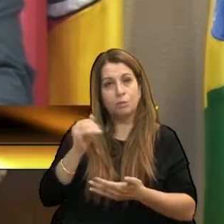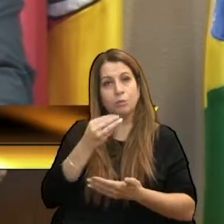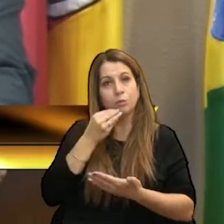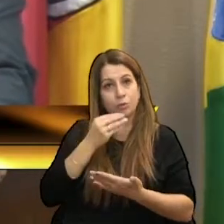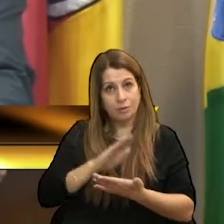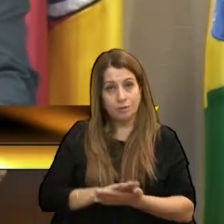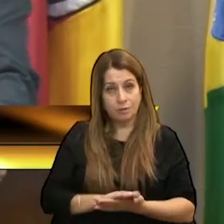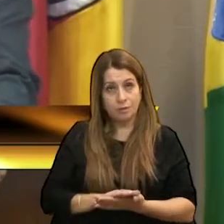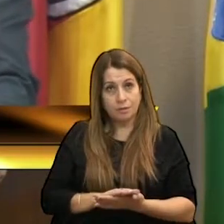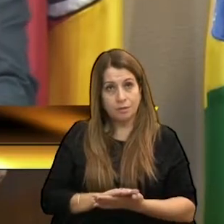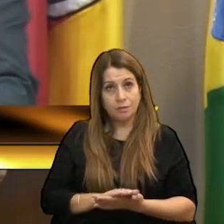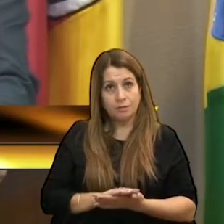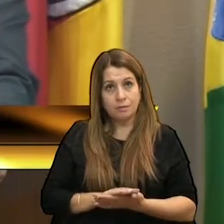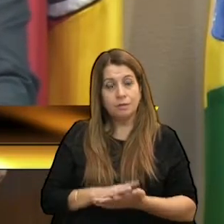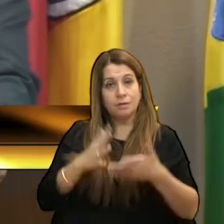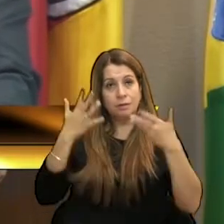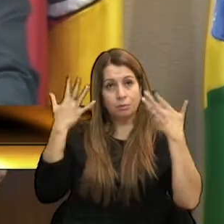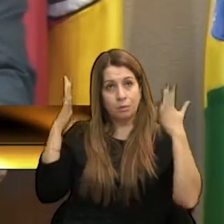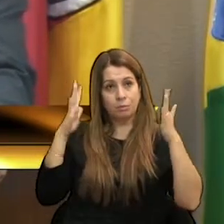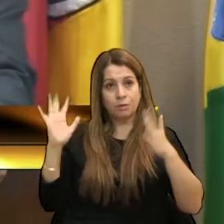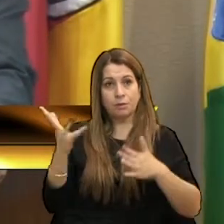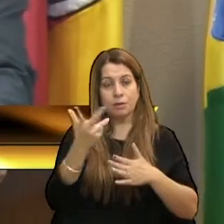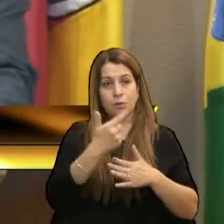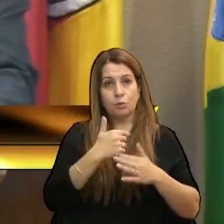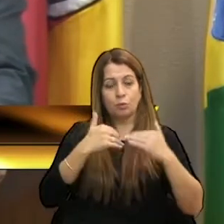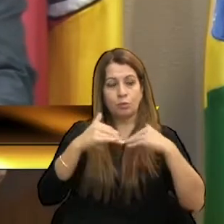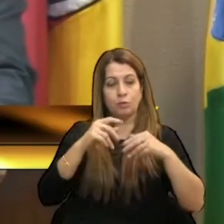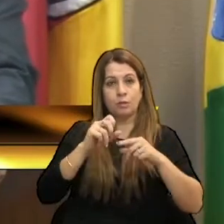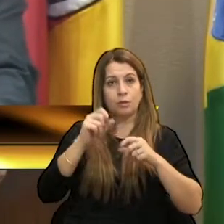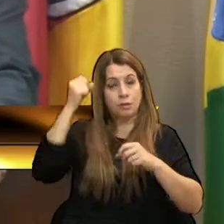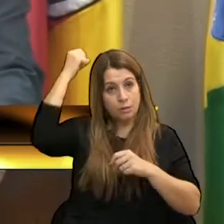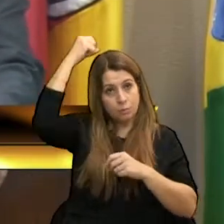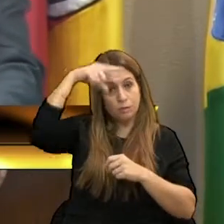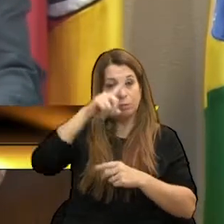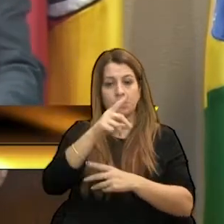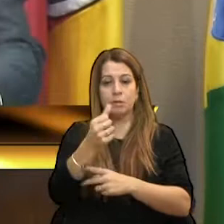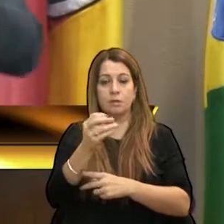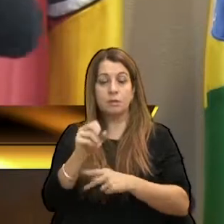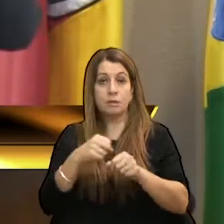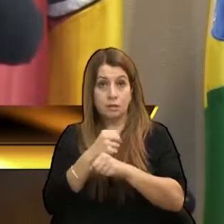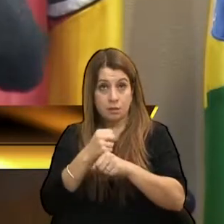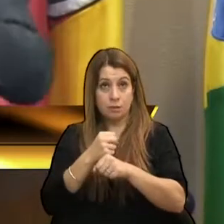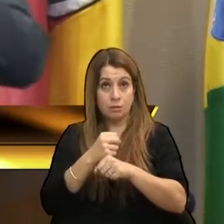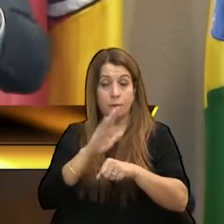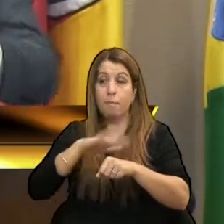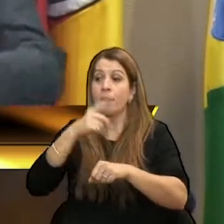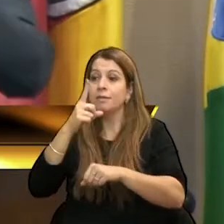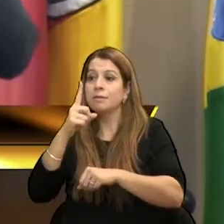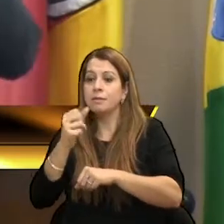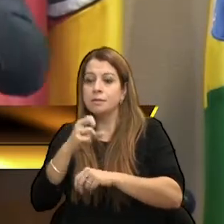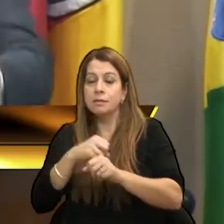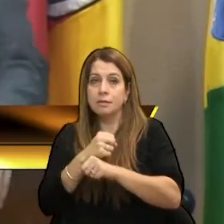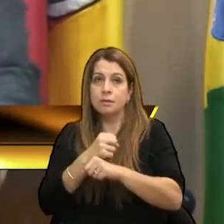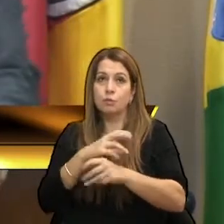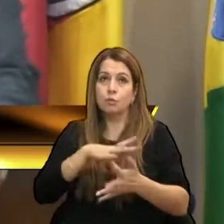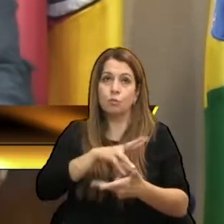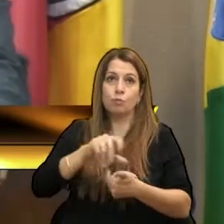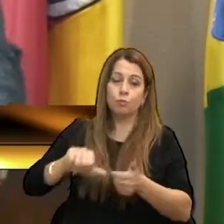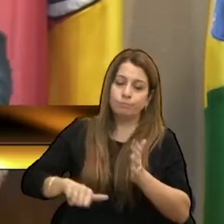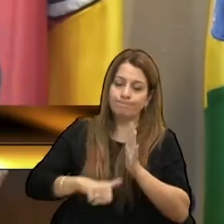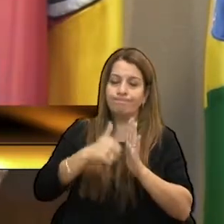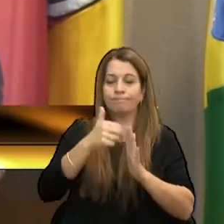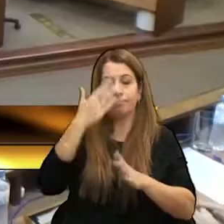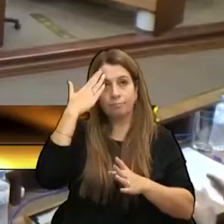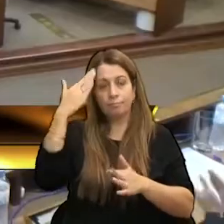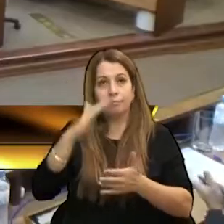oportunidade e parabéns a todo o movimento espírita pelos 160 anos e que venham mais 160 anos certamente num mundo muito melhor.